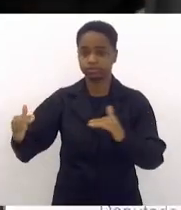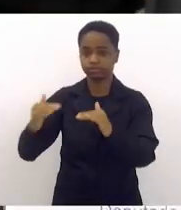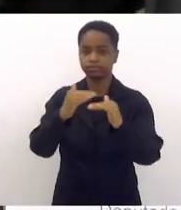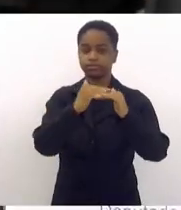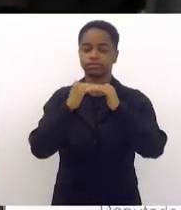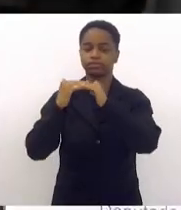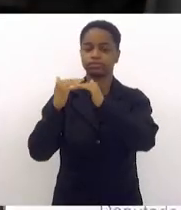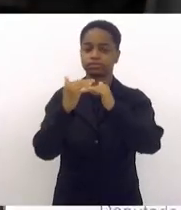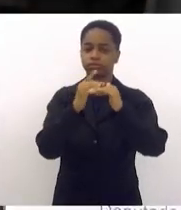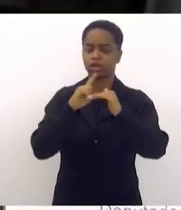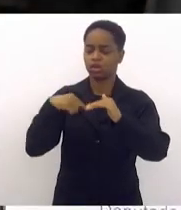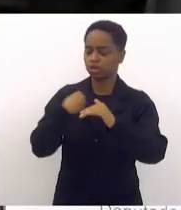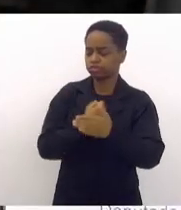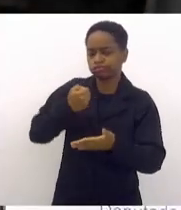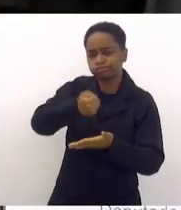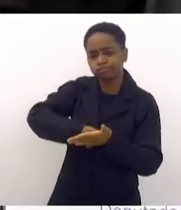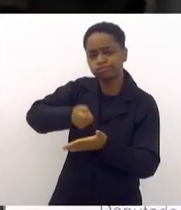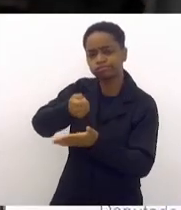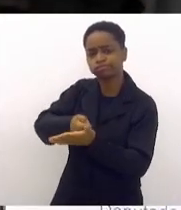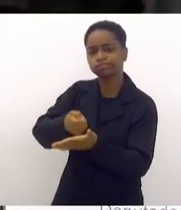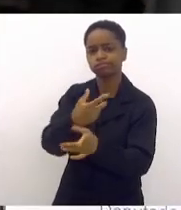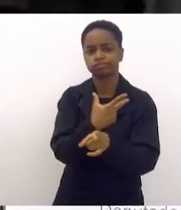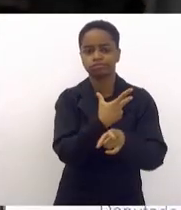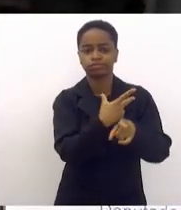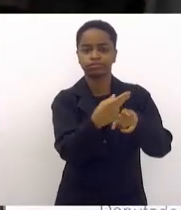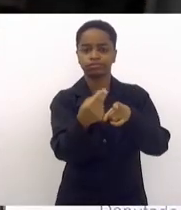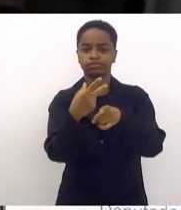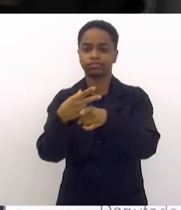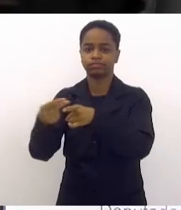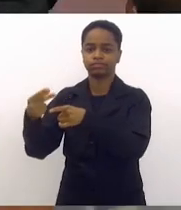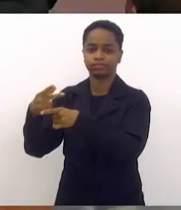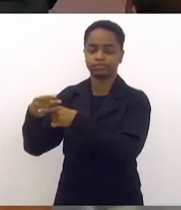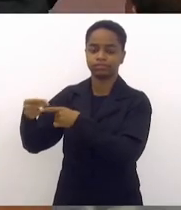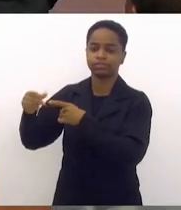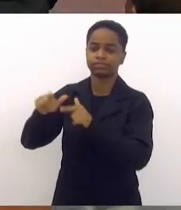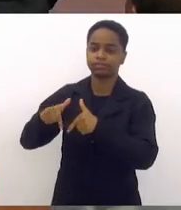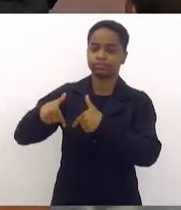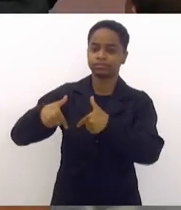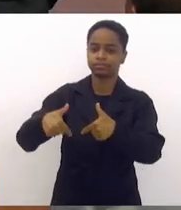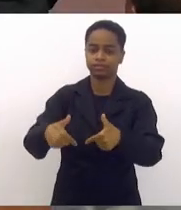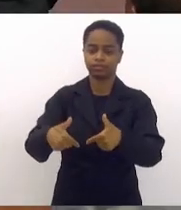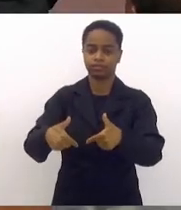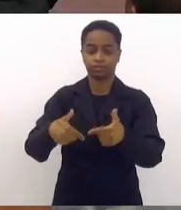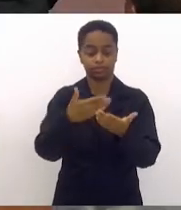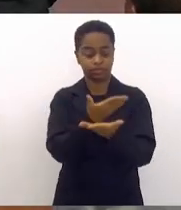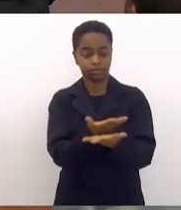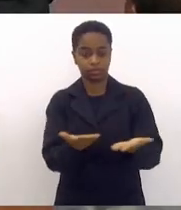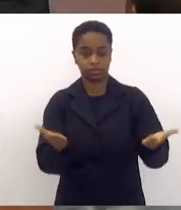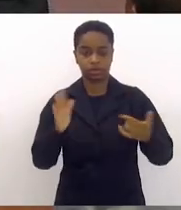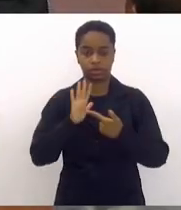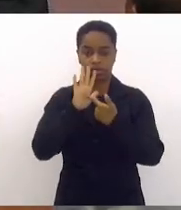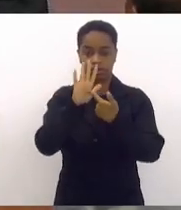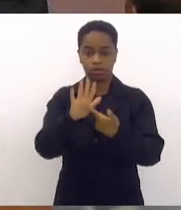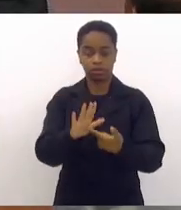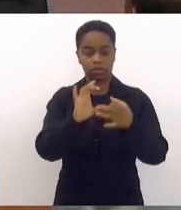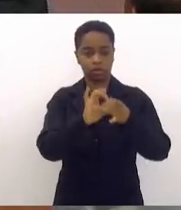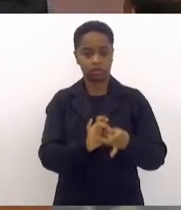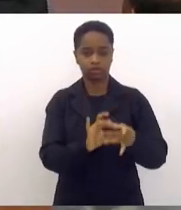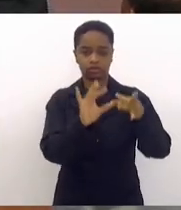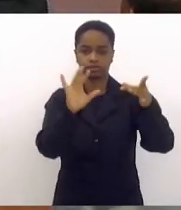dessa igualdade conseguimos conquistar com braço forte em teu seio